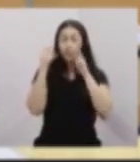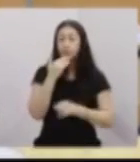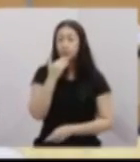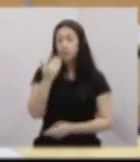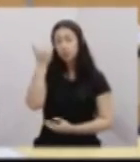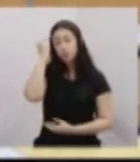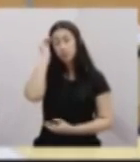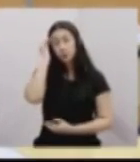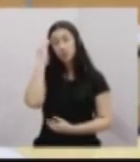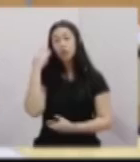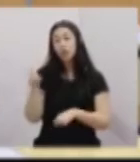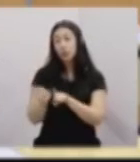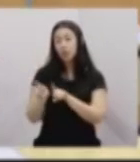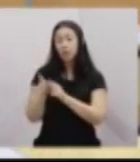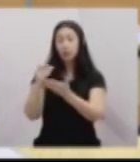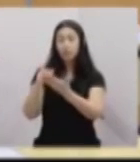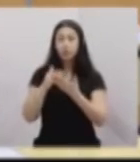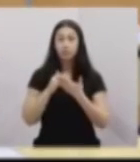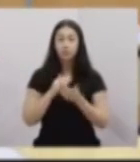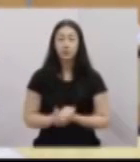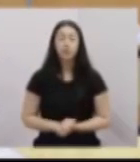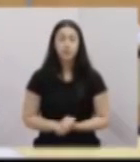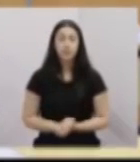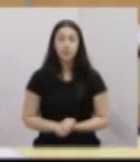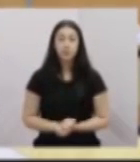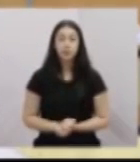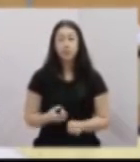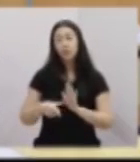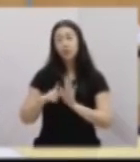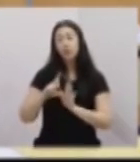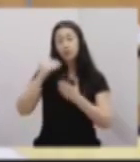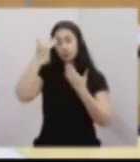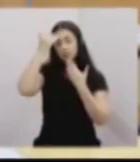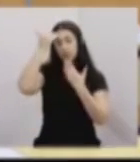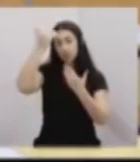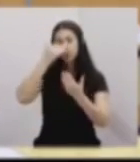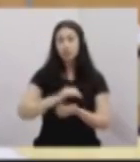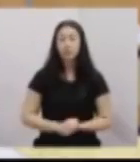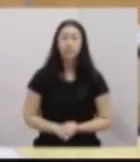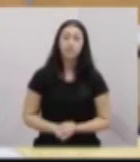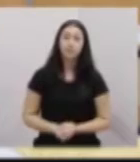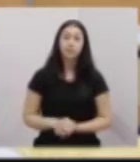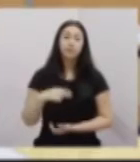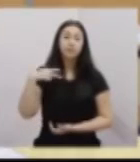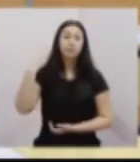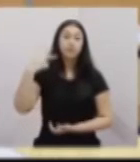à compreensão e aos préstimos dessa concessionária, antecipando agradecimento pela atenção